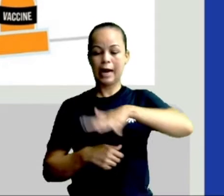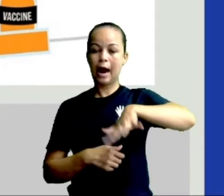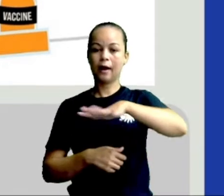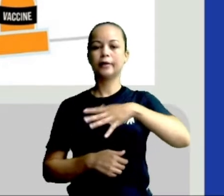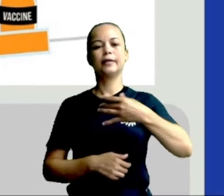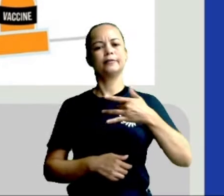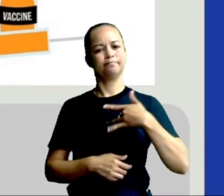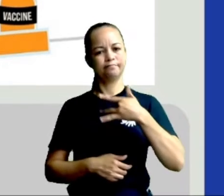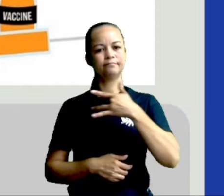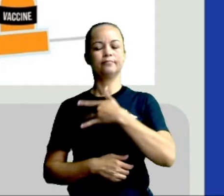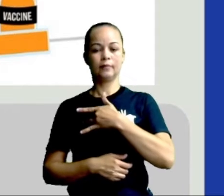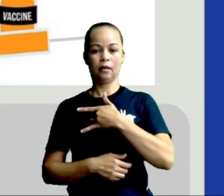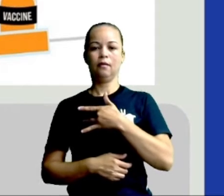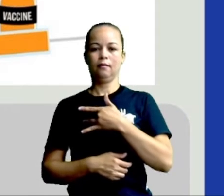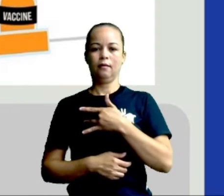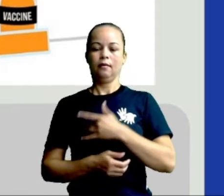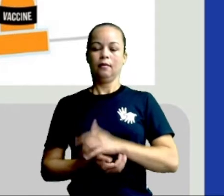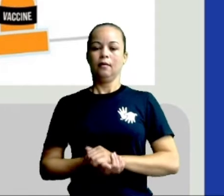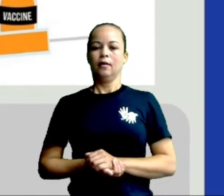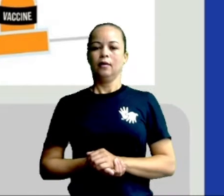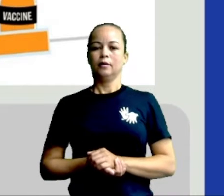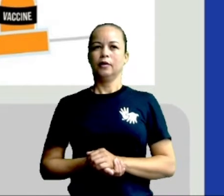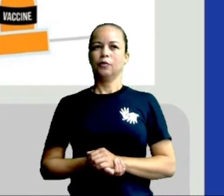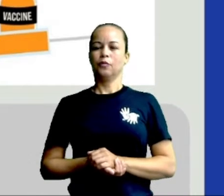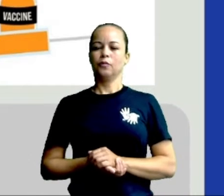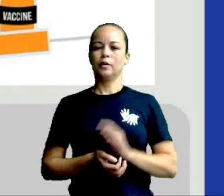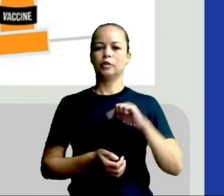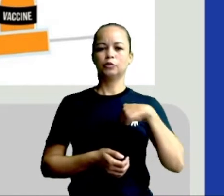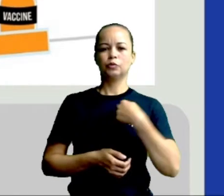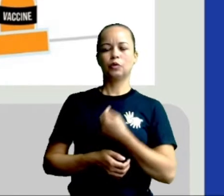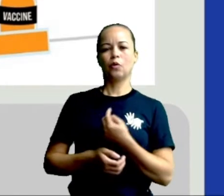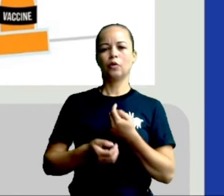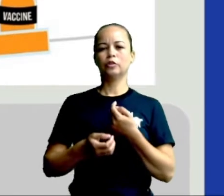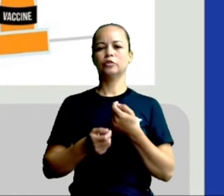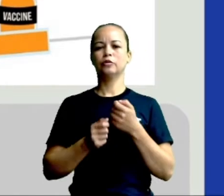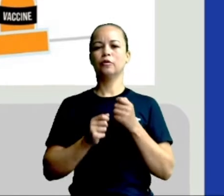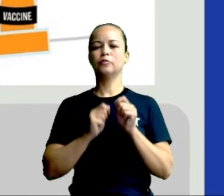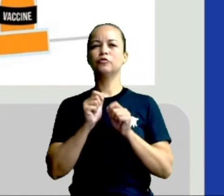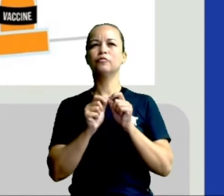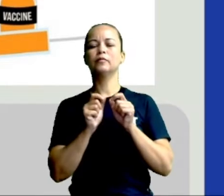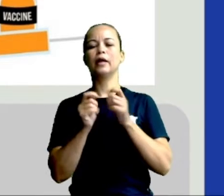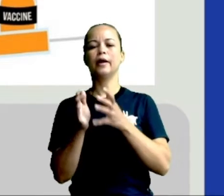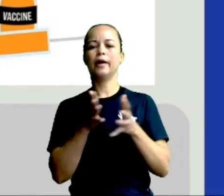gente vai apontar que